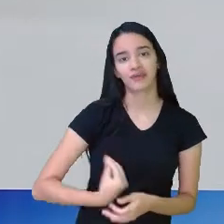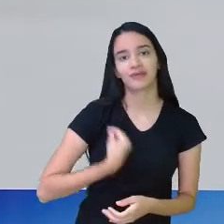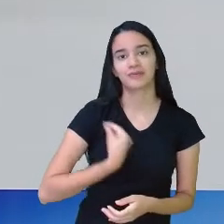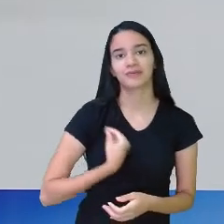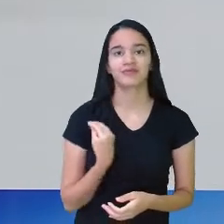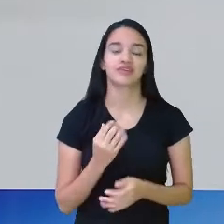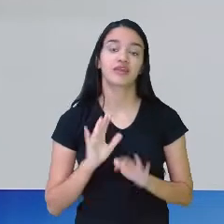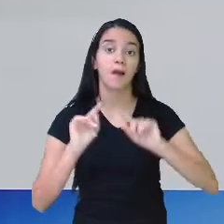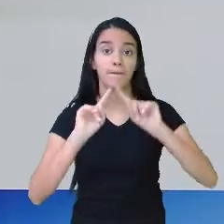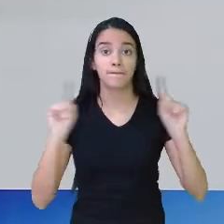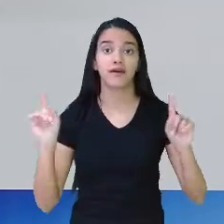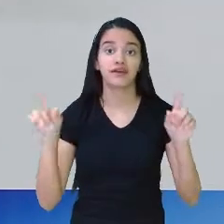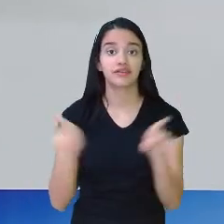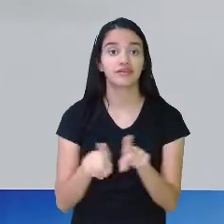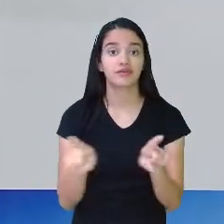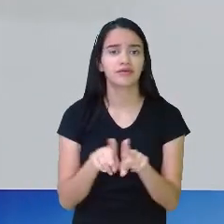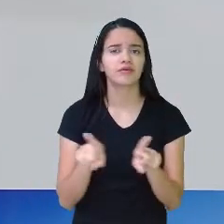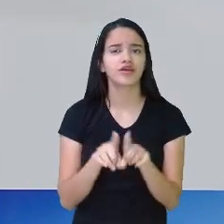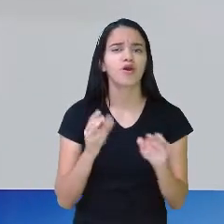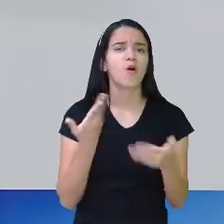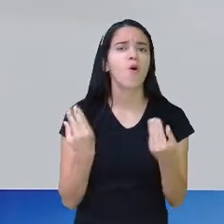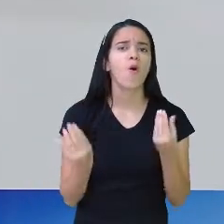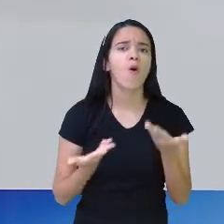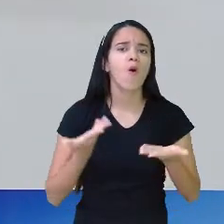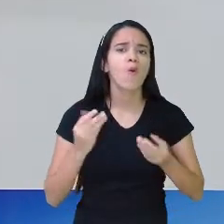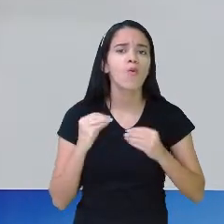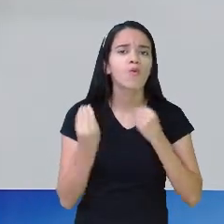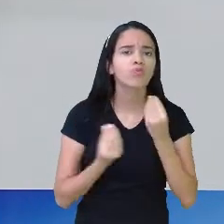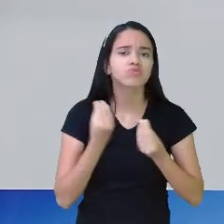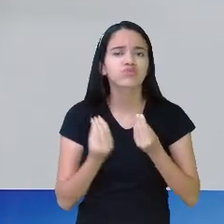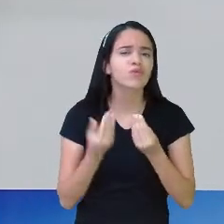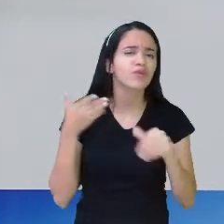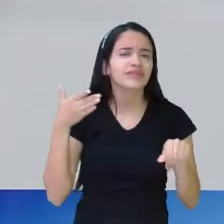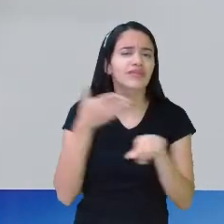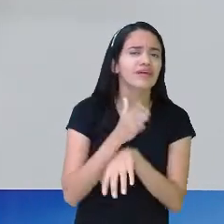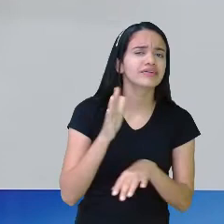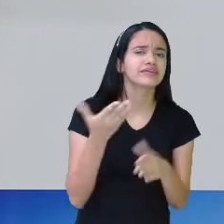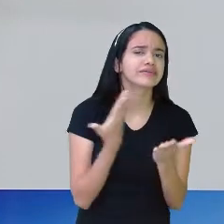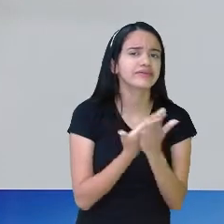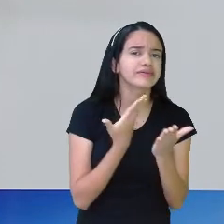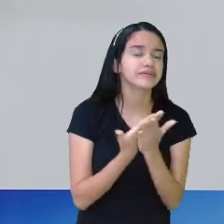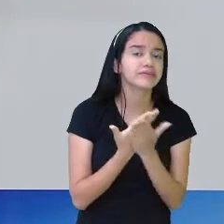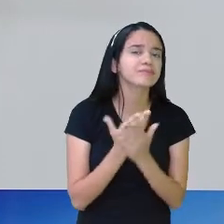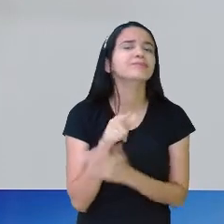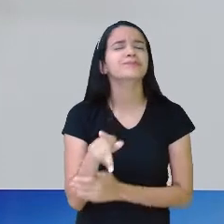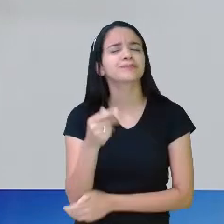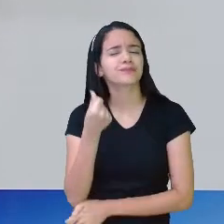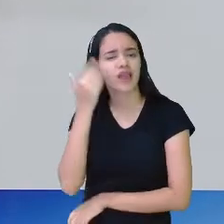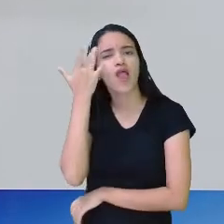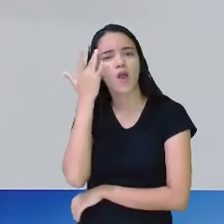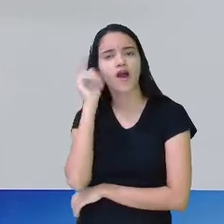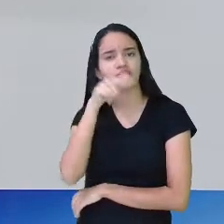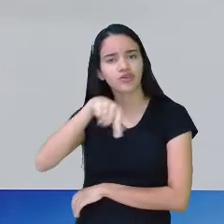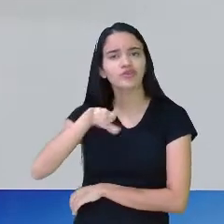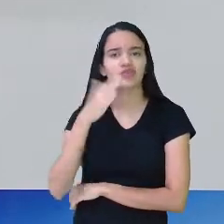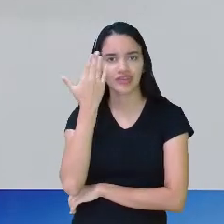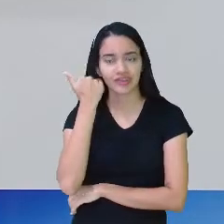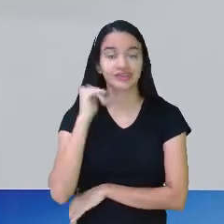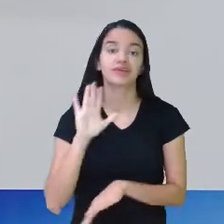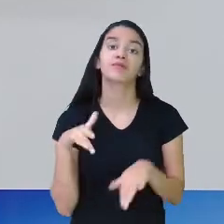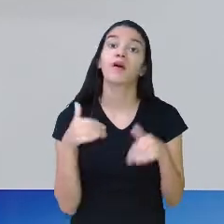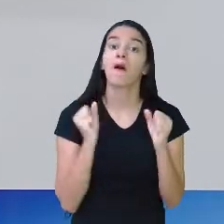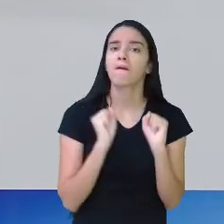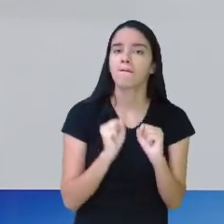olha, mas também onde é que a gente pode acessar a nossa aula? Eu acho que vocês sabem, né? Pode pegar